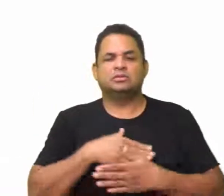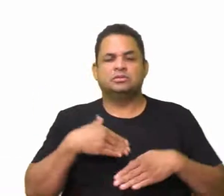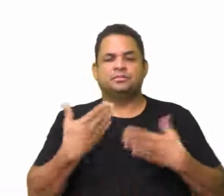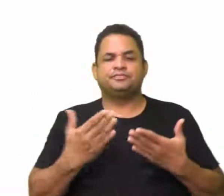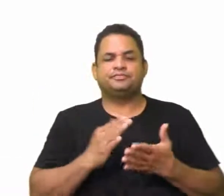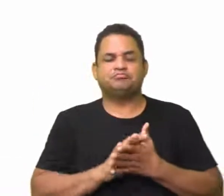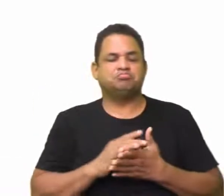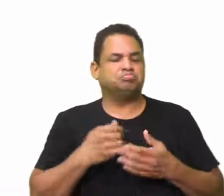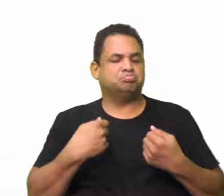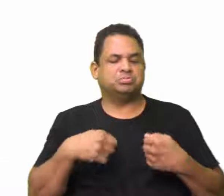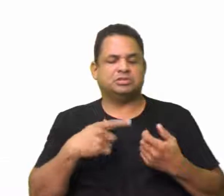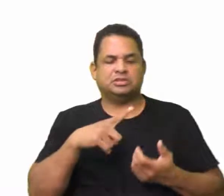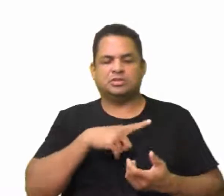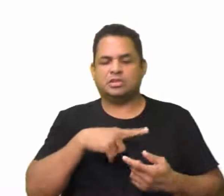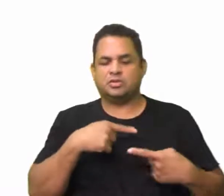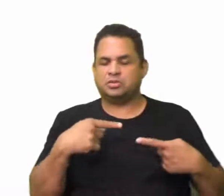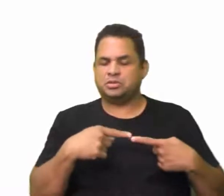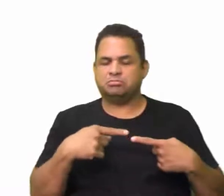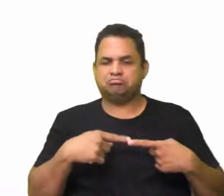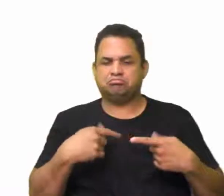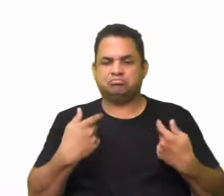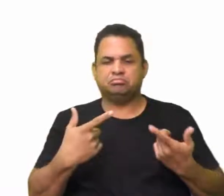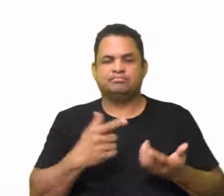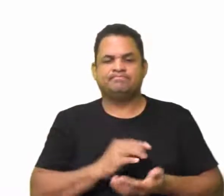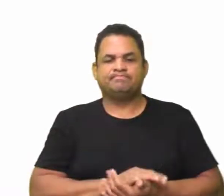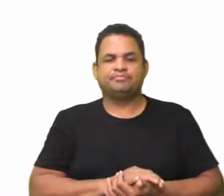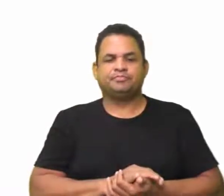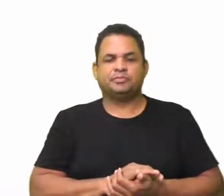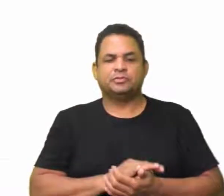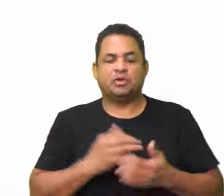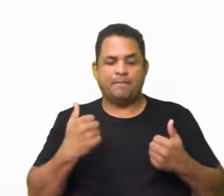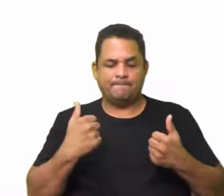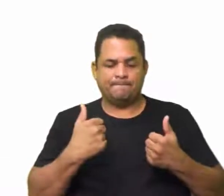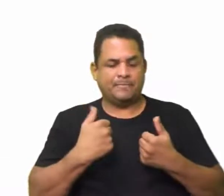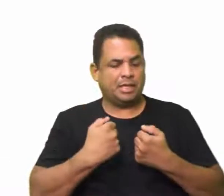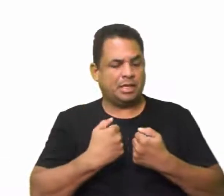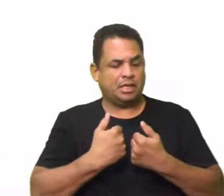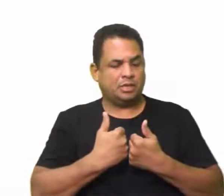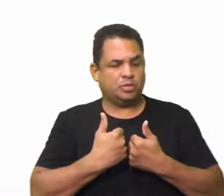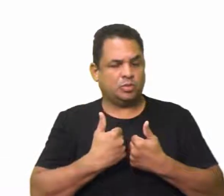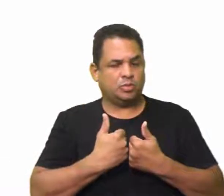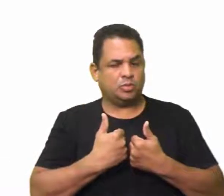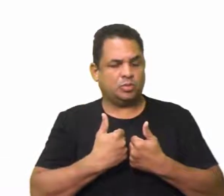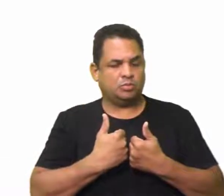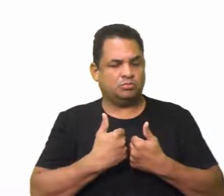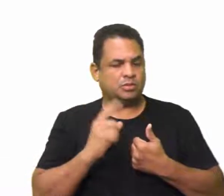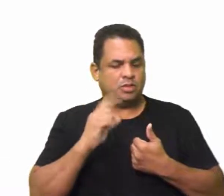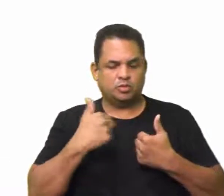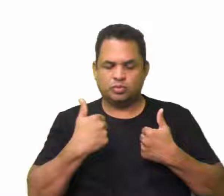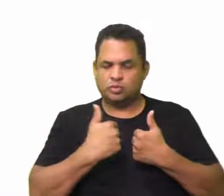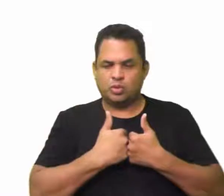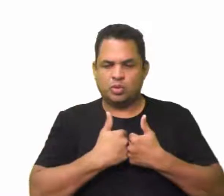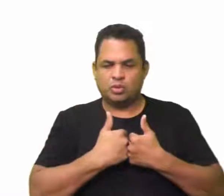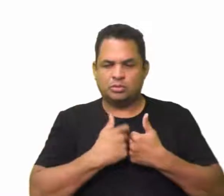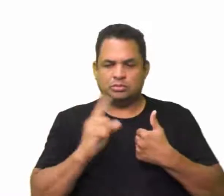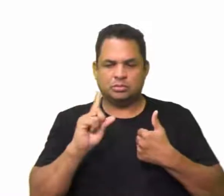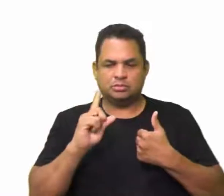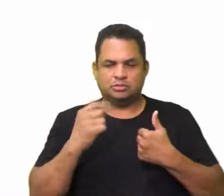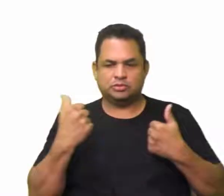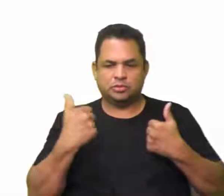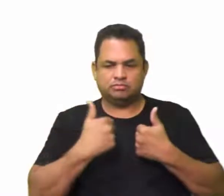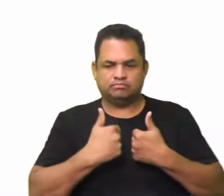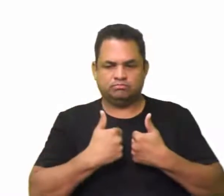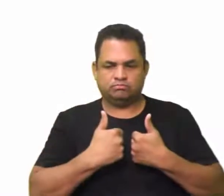sem contato entre os corpos, correto? Só aproxima, né? Mas não toca, né? Sem